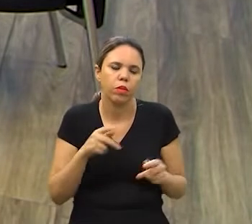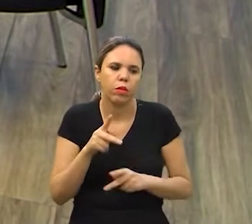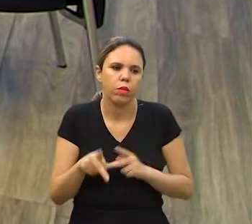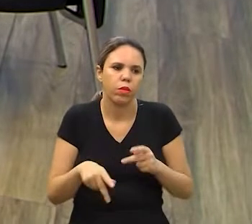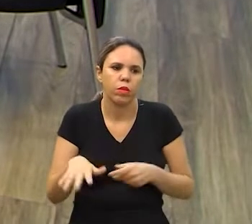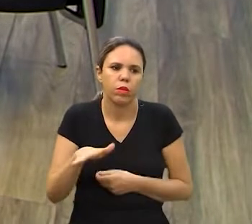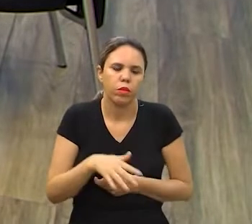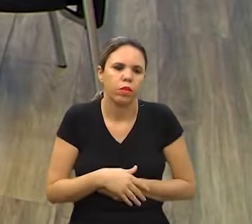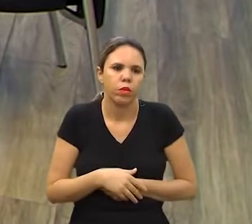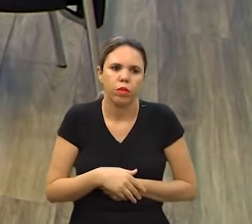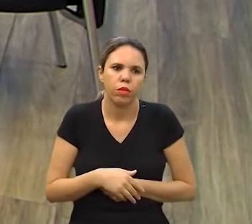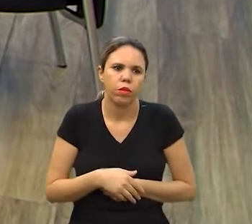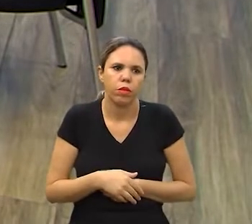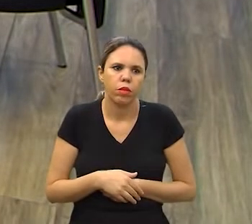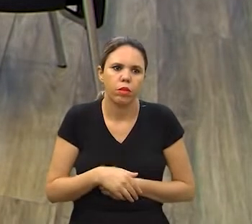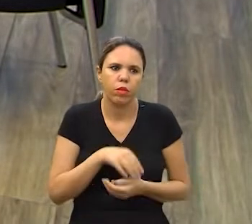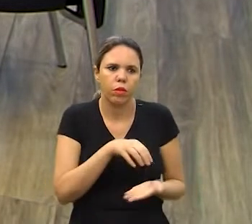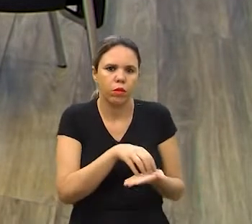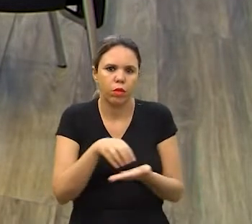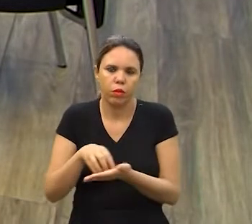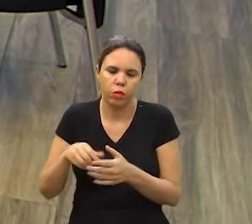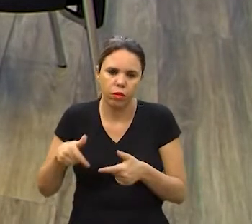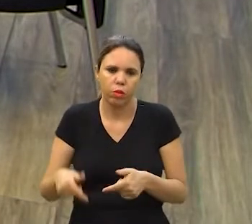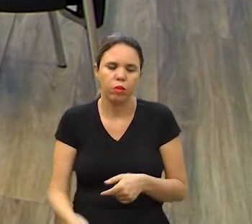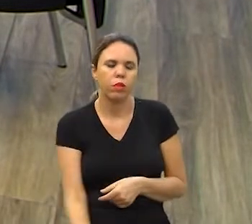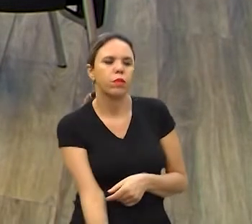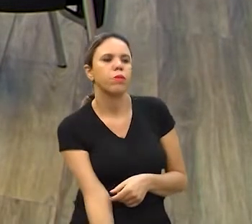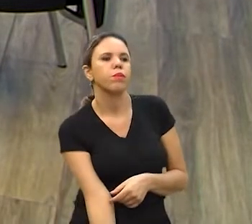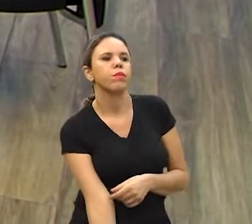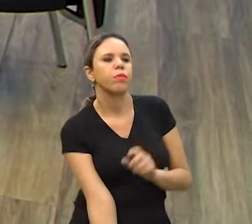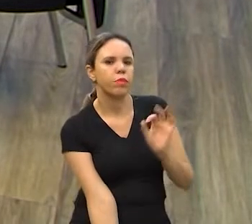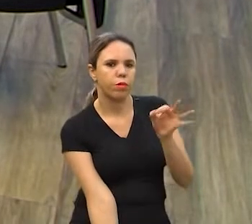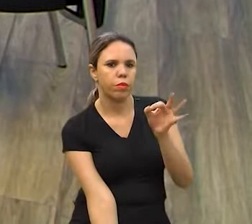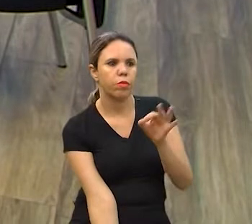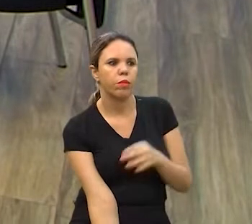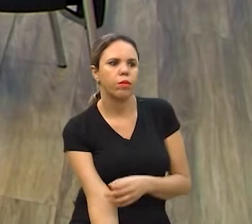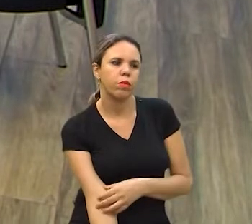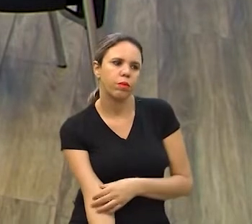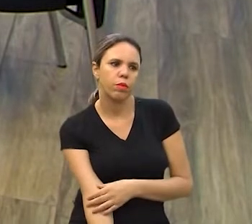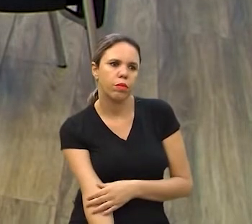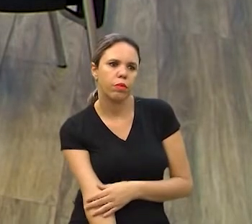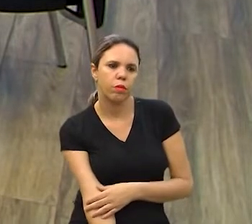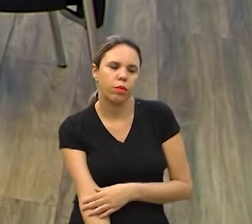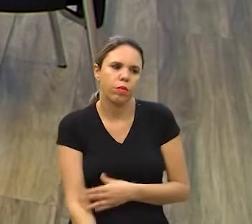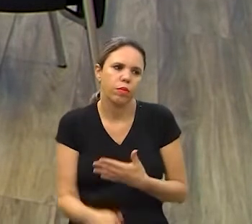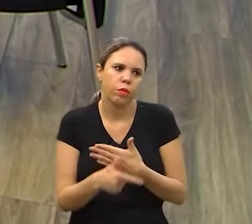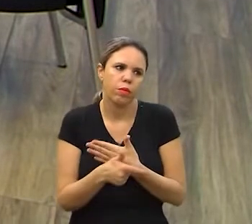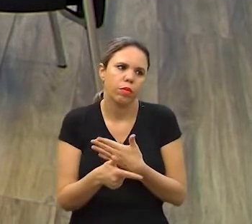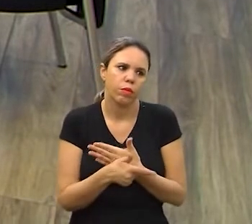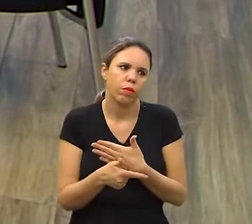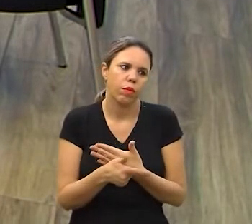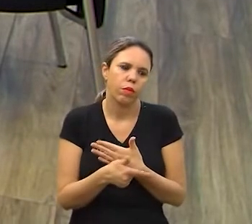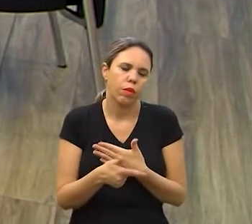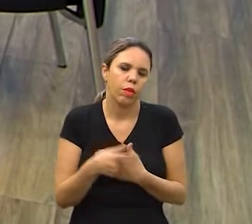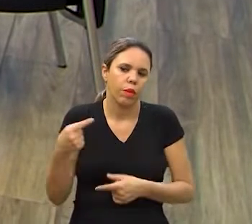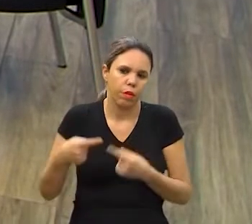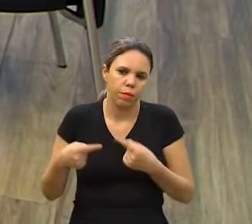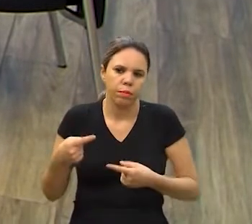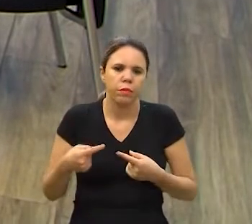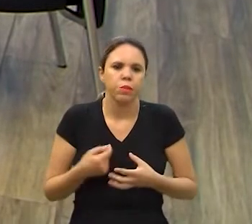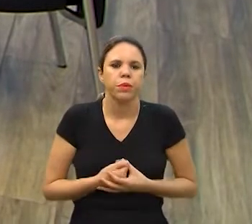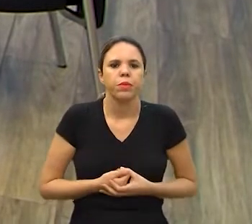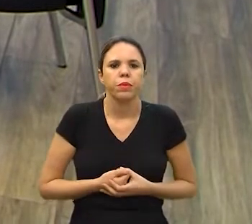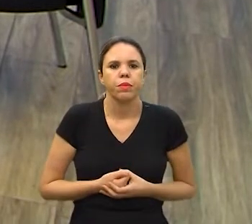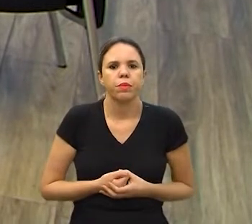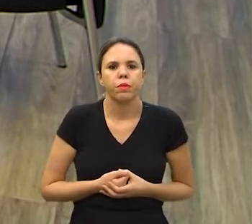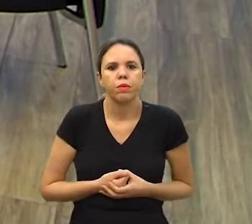uma comunidade ou um setor em que ele atua. Exatamente. O papel, né, do